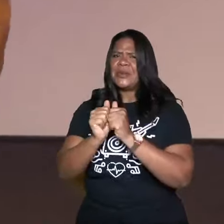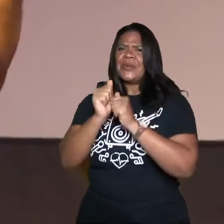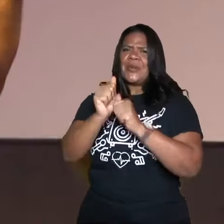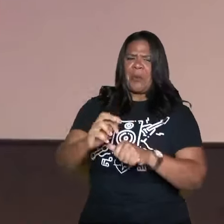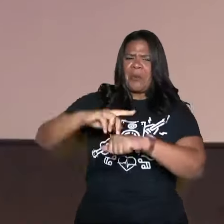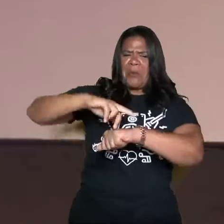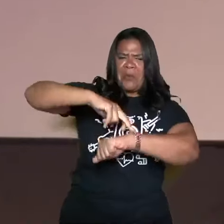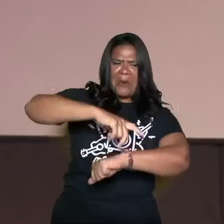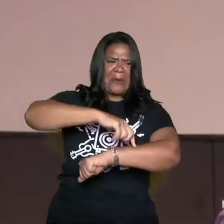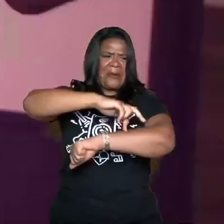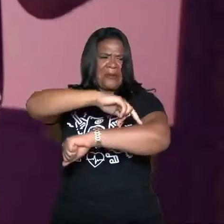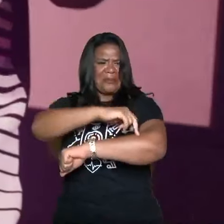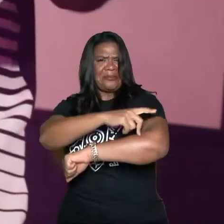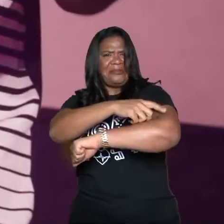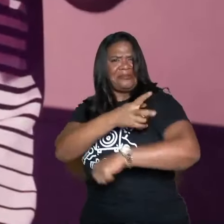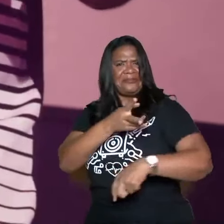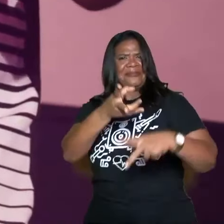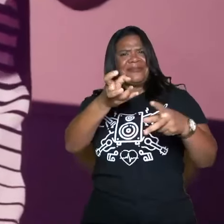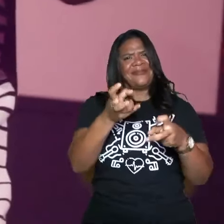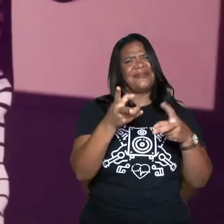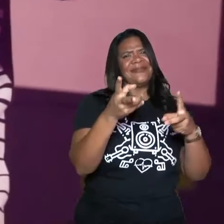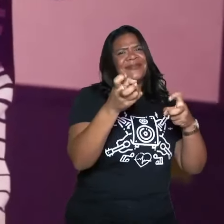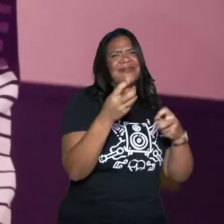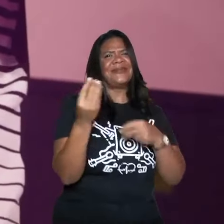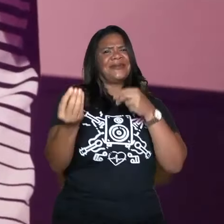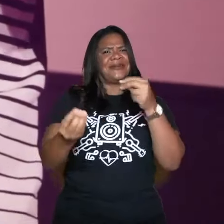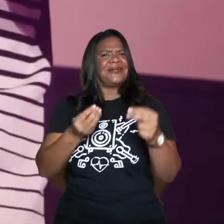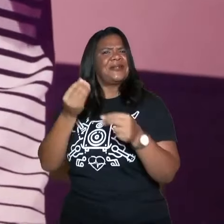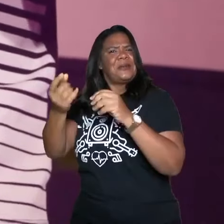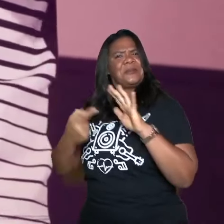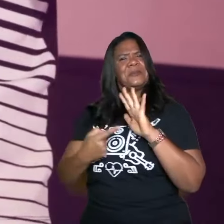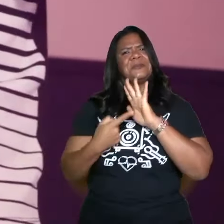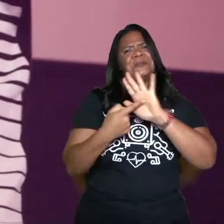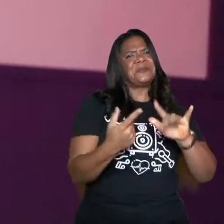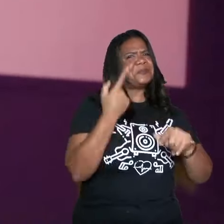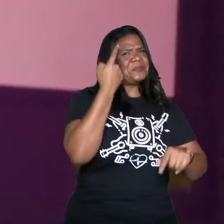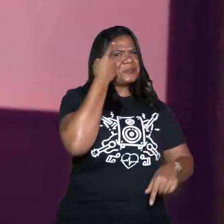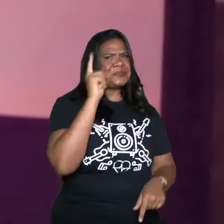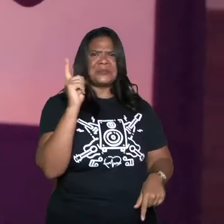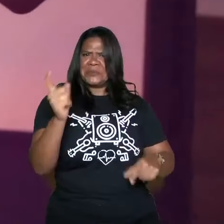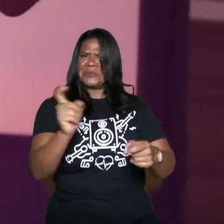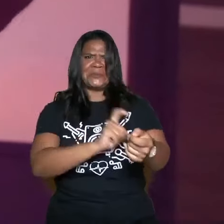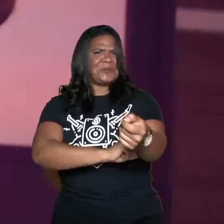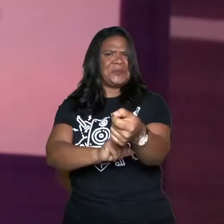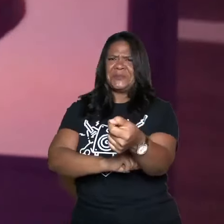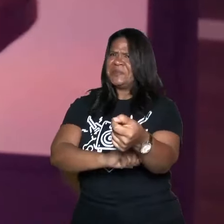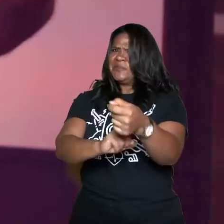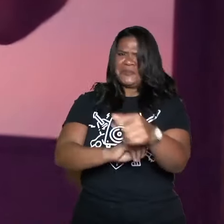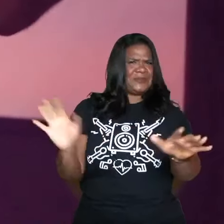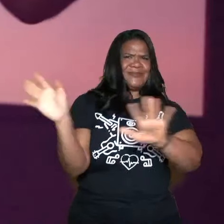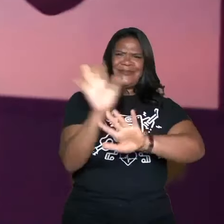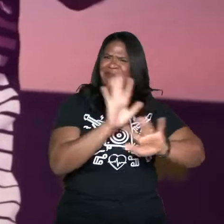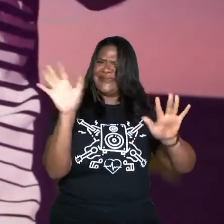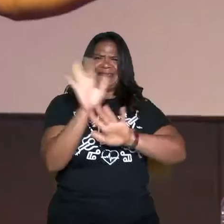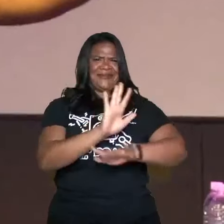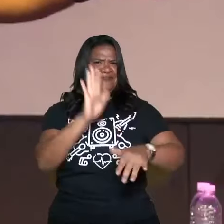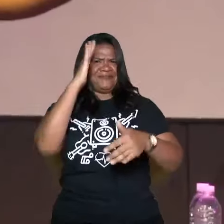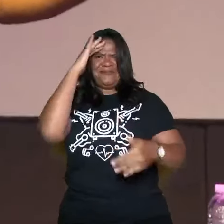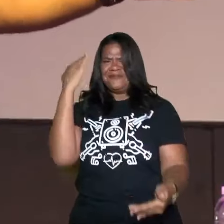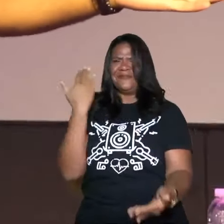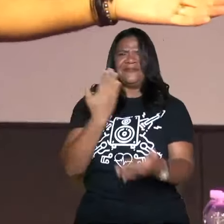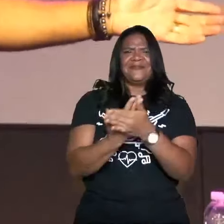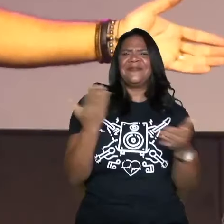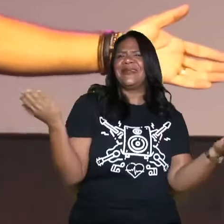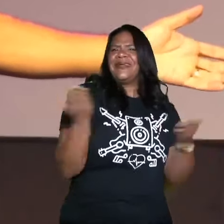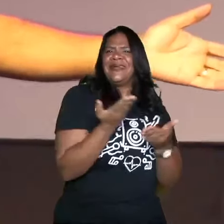sua concepção. Por te entender, não fico irritado não, mas eu tô ligado na